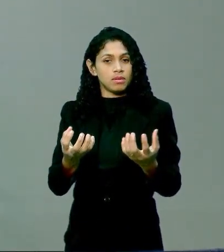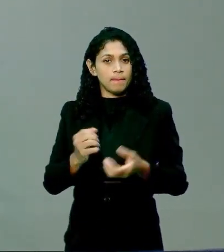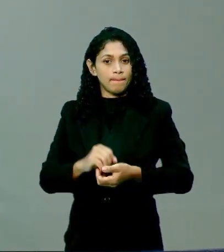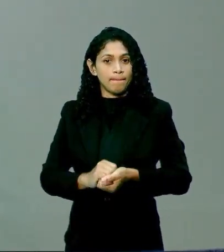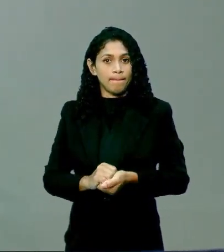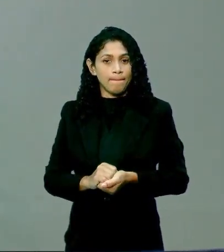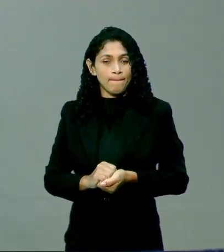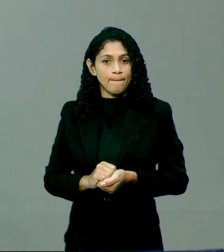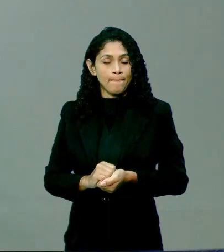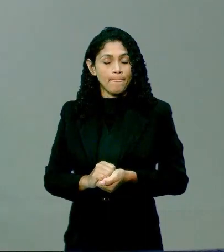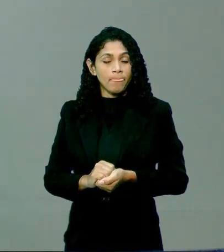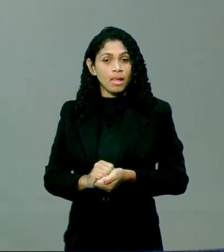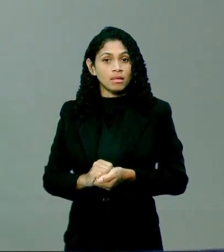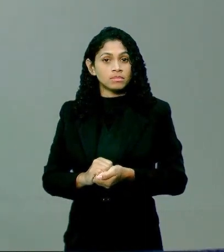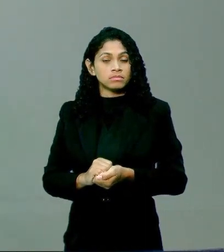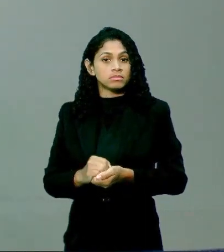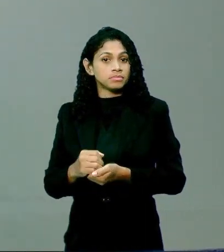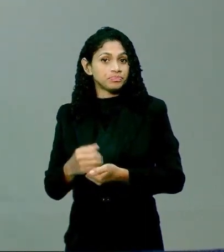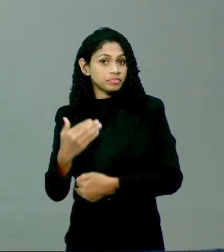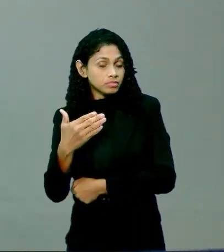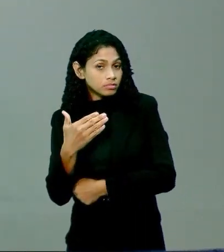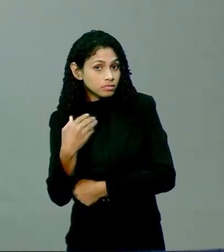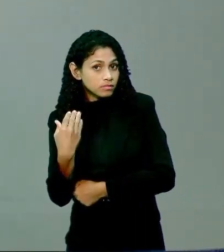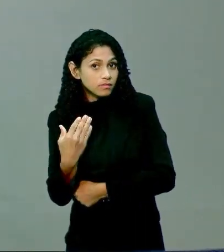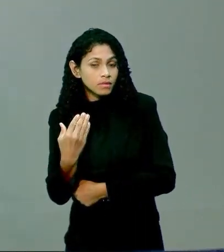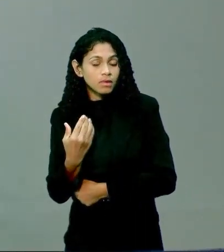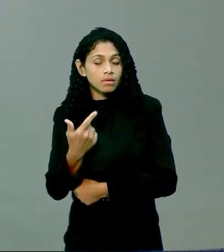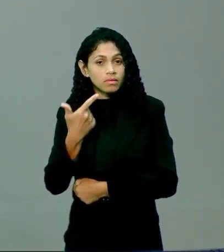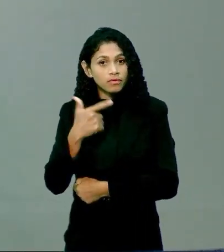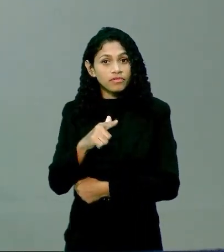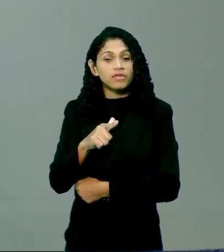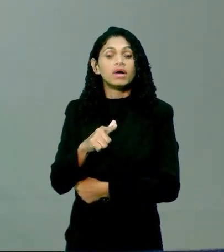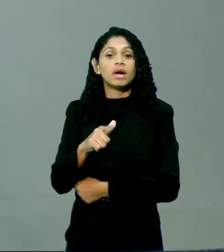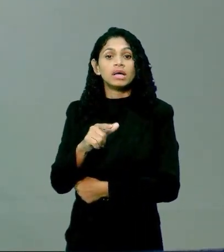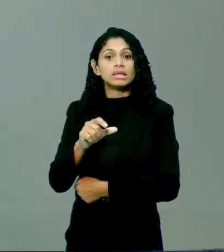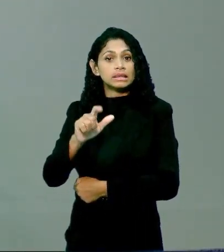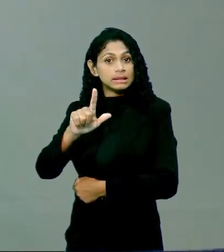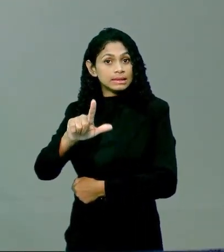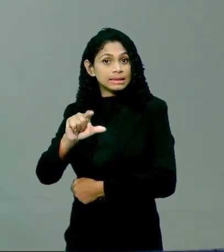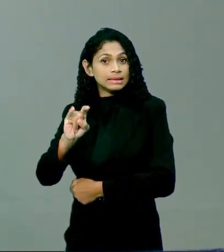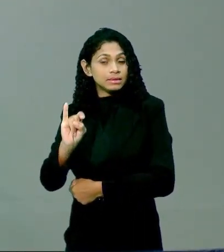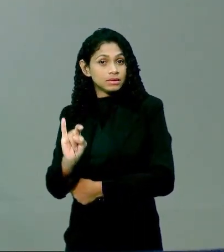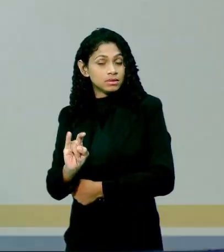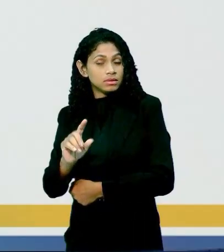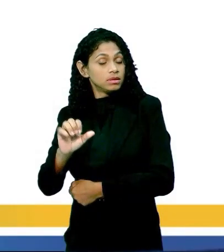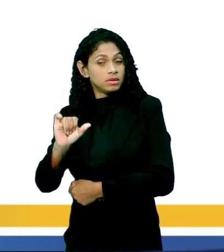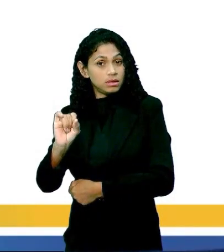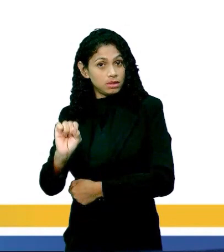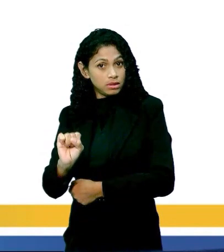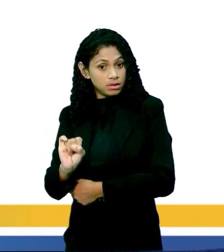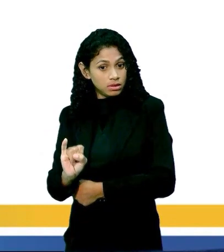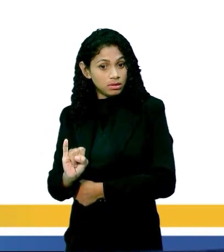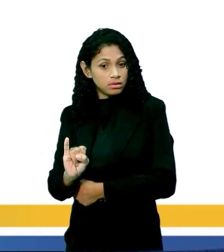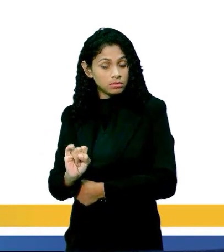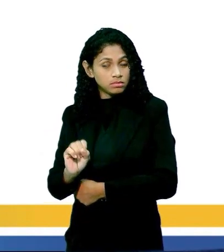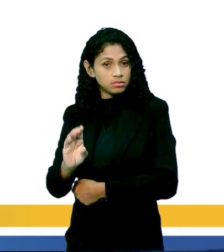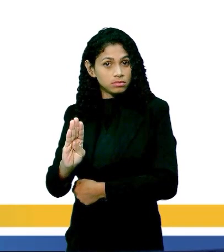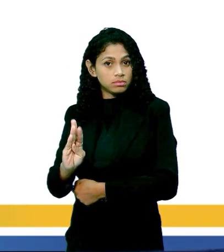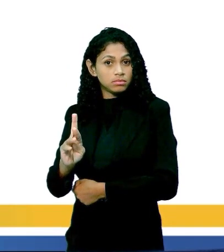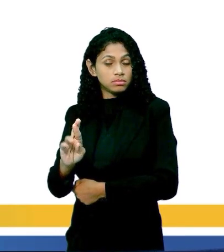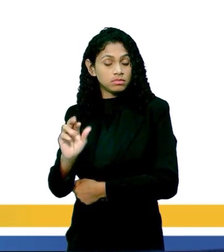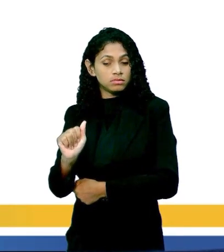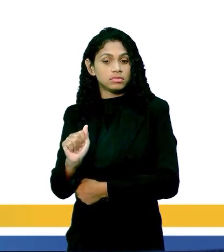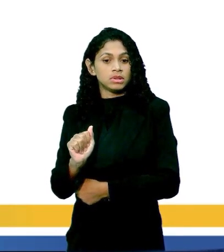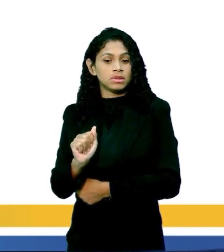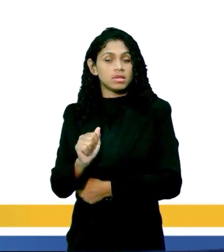a libras, estou me referindo à unidade de medida de peso nos Estados Unidos. Ok? Dando continuidade à questão, vamos